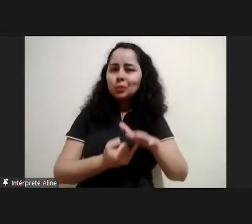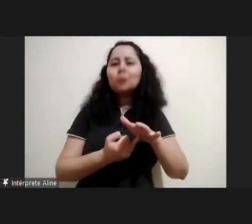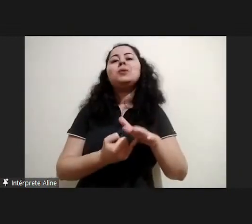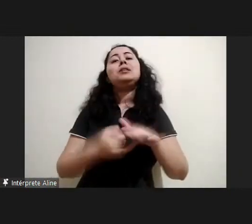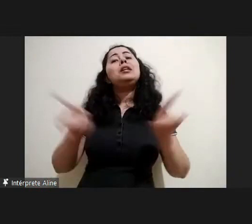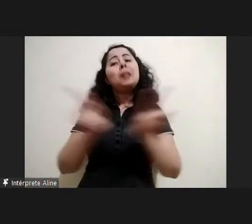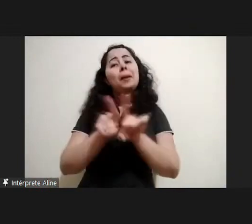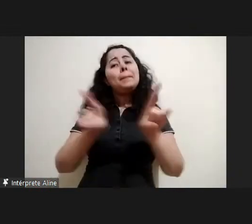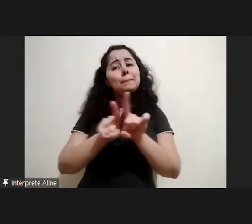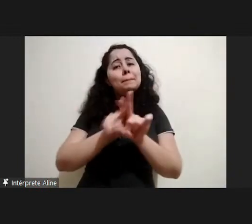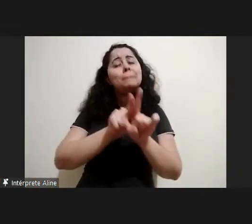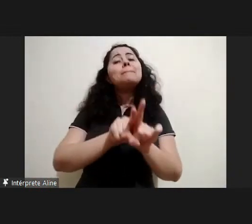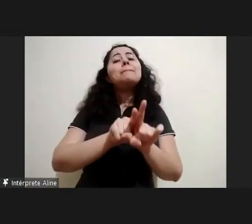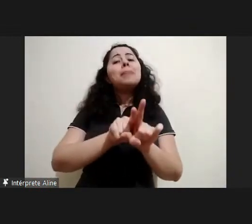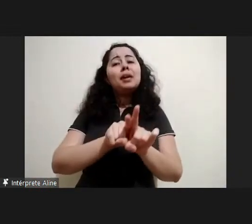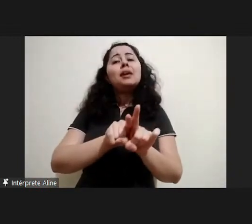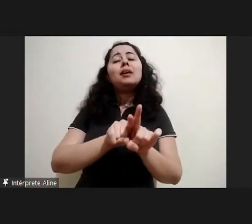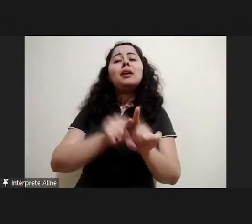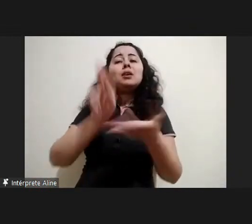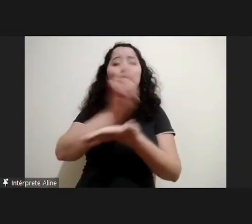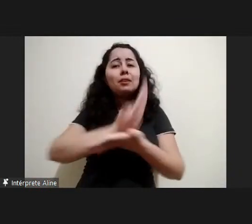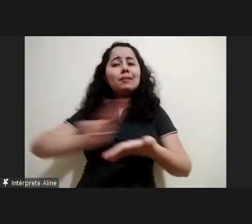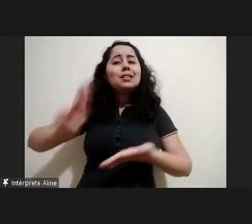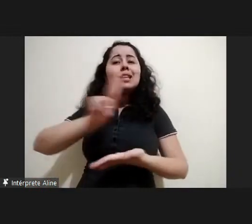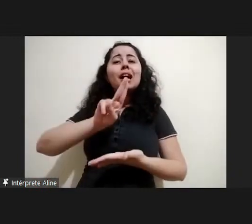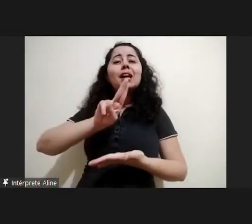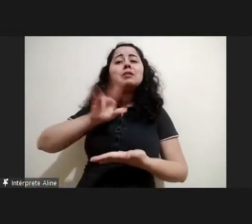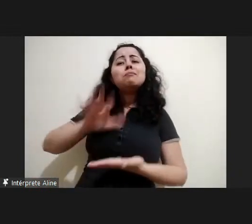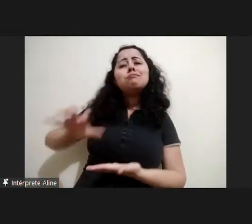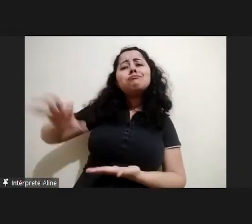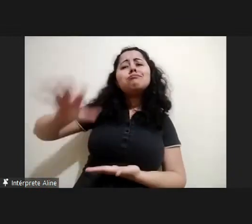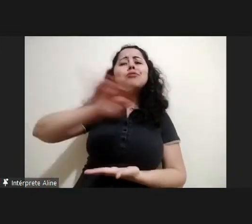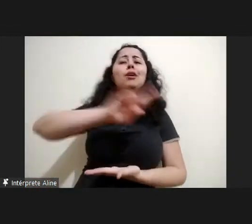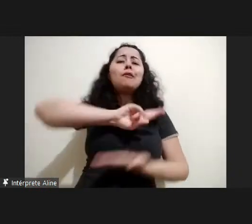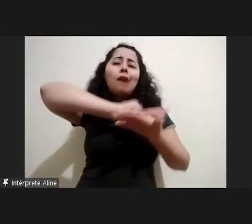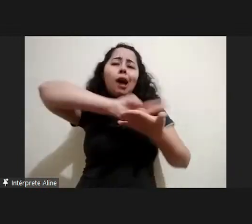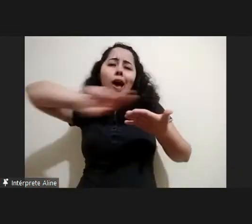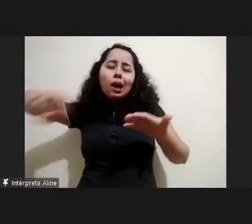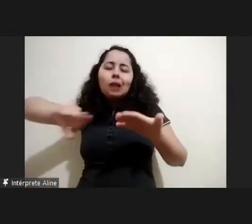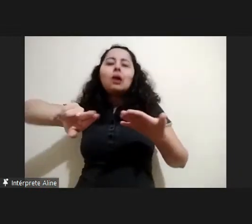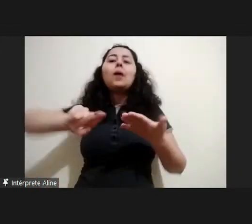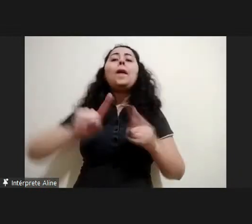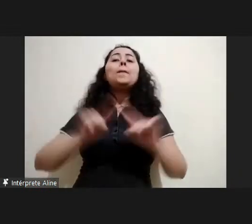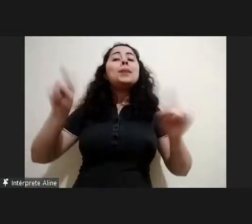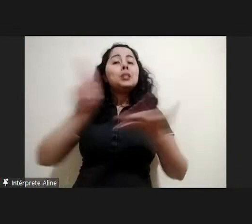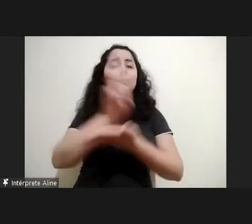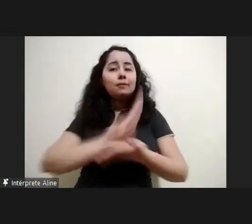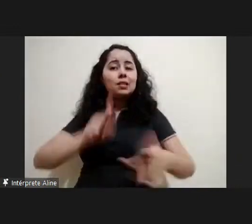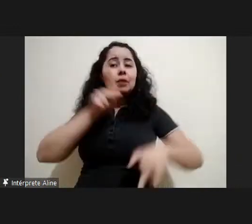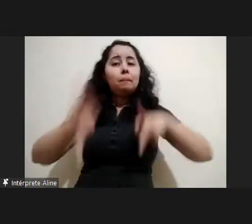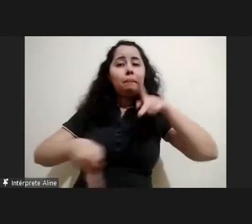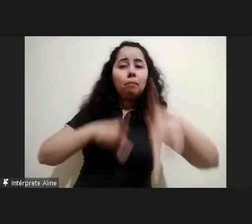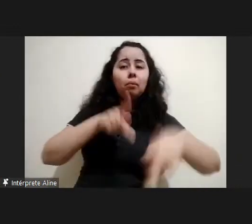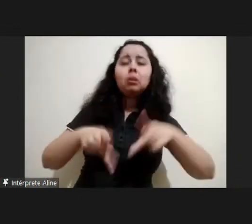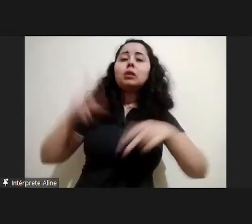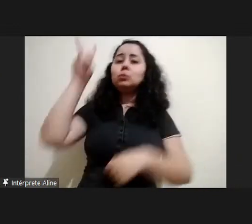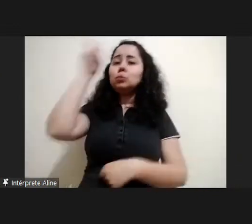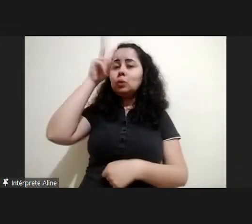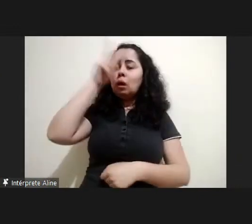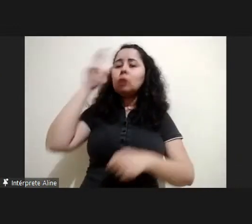Mas as universidades públicas, com essa história de uma construção